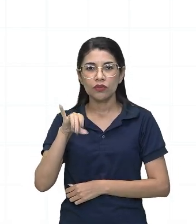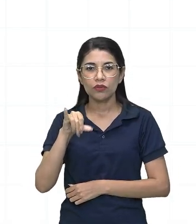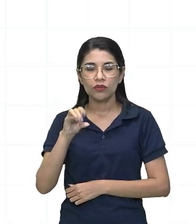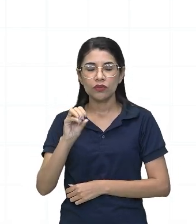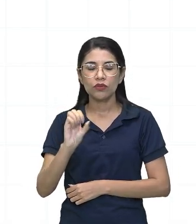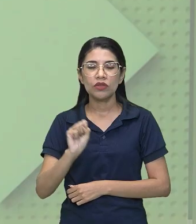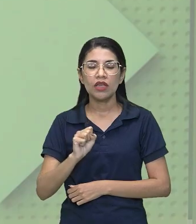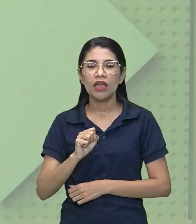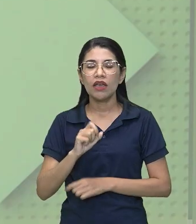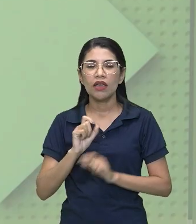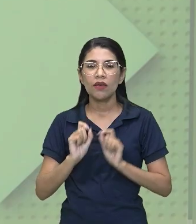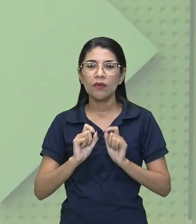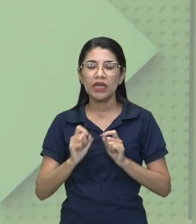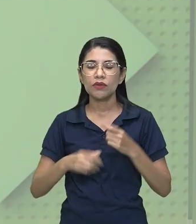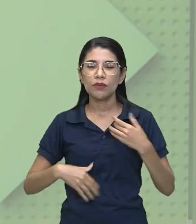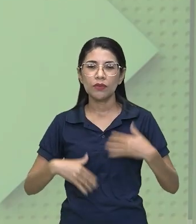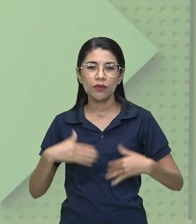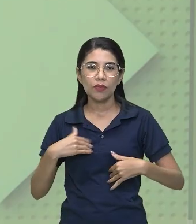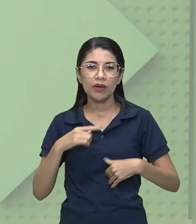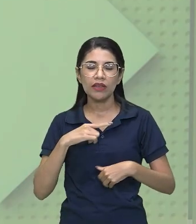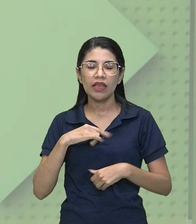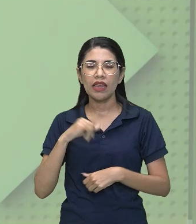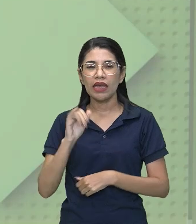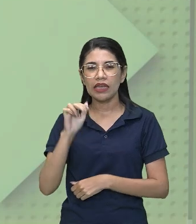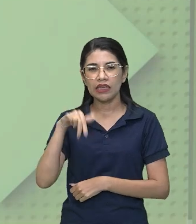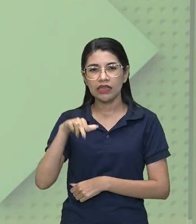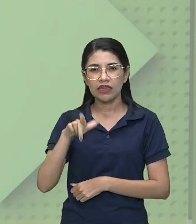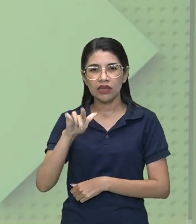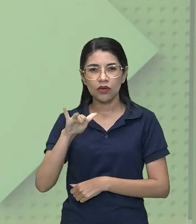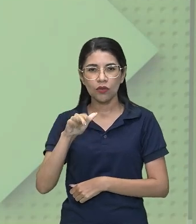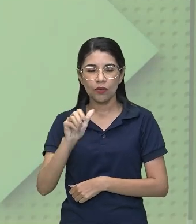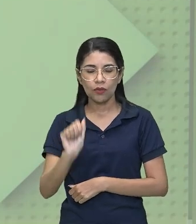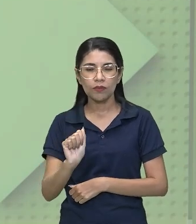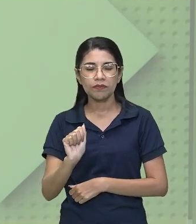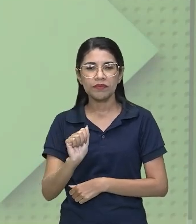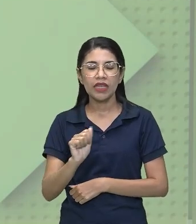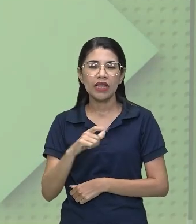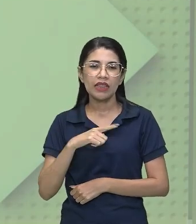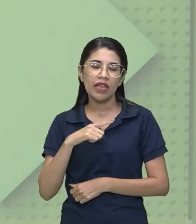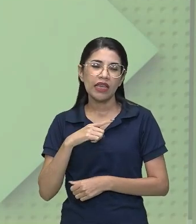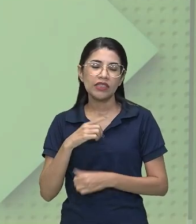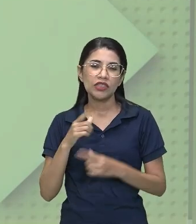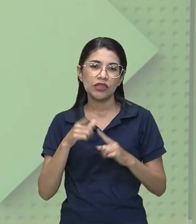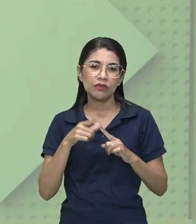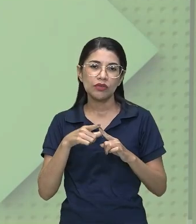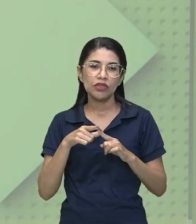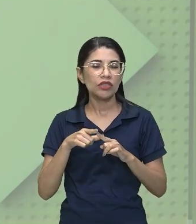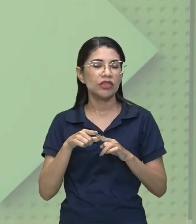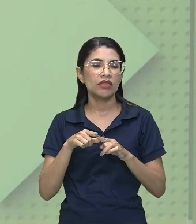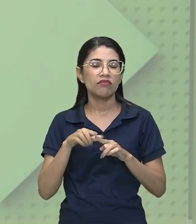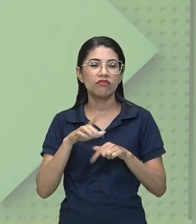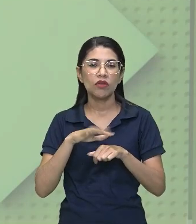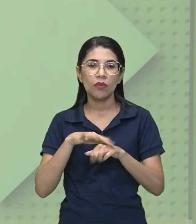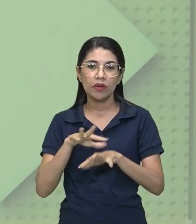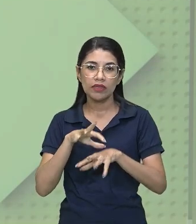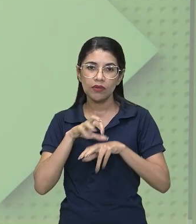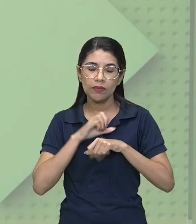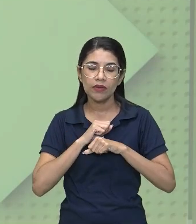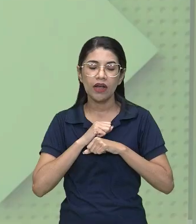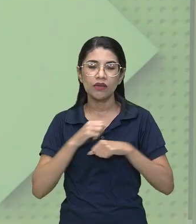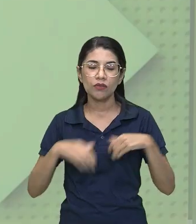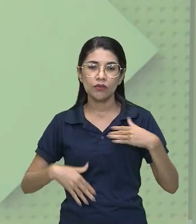gente conhece por íngua, né? Quando tem algum tipo de infecção no nosso